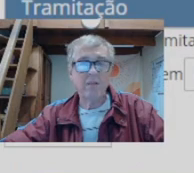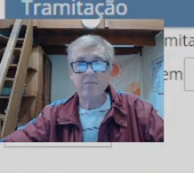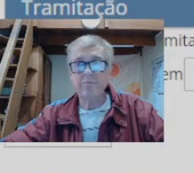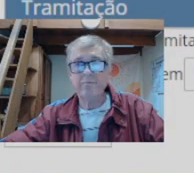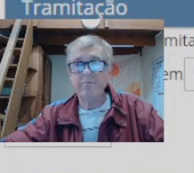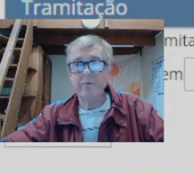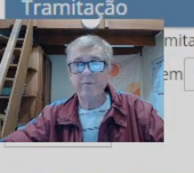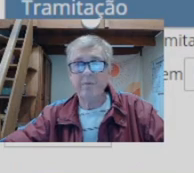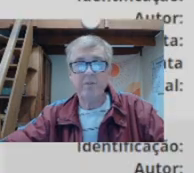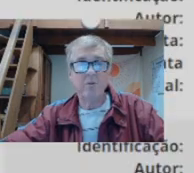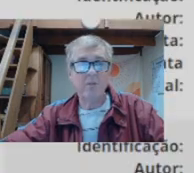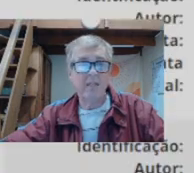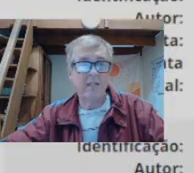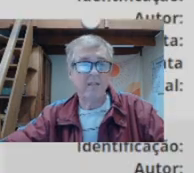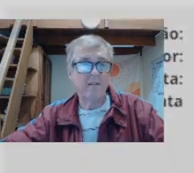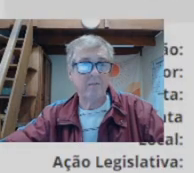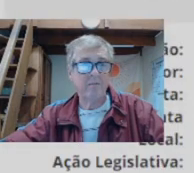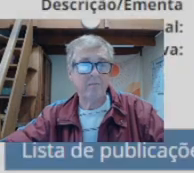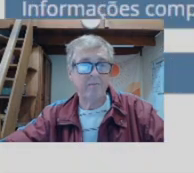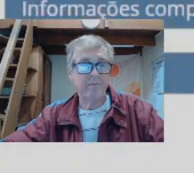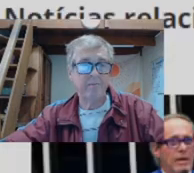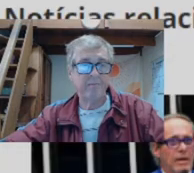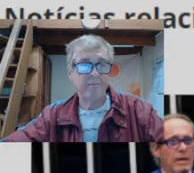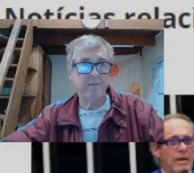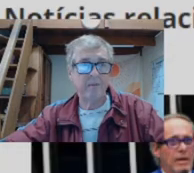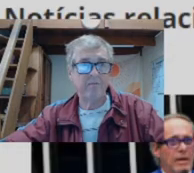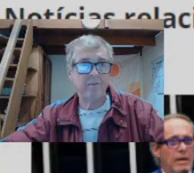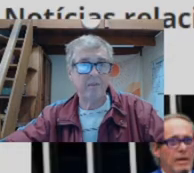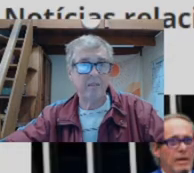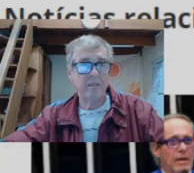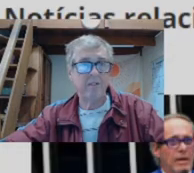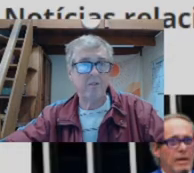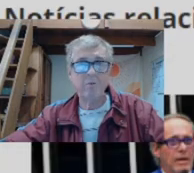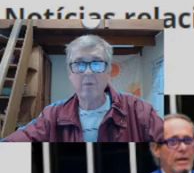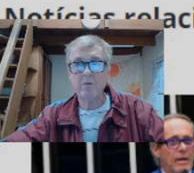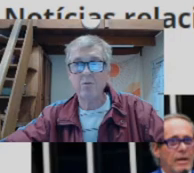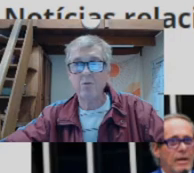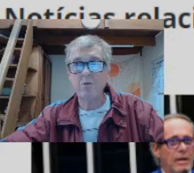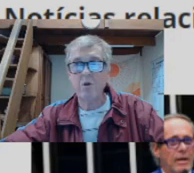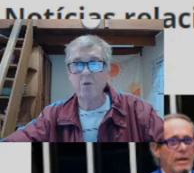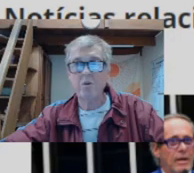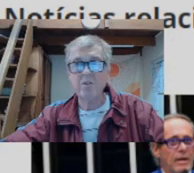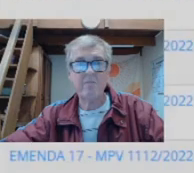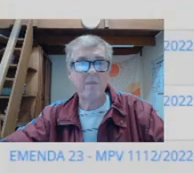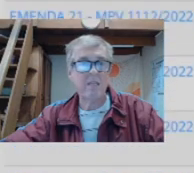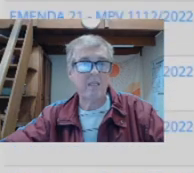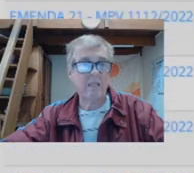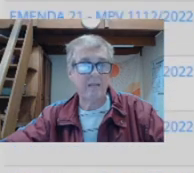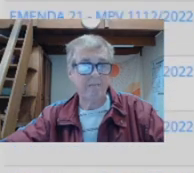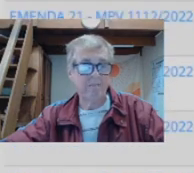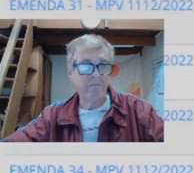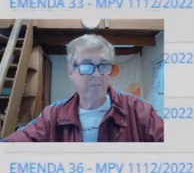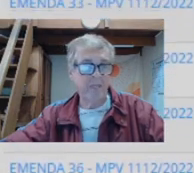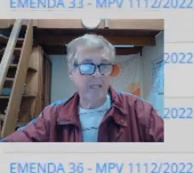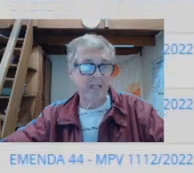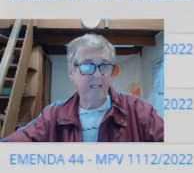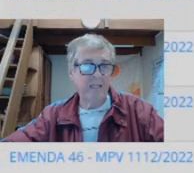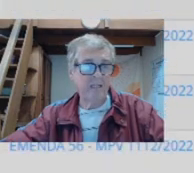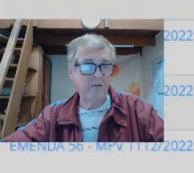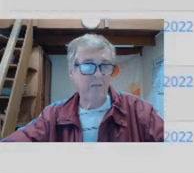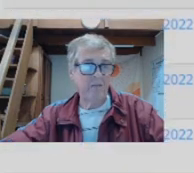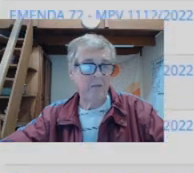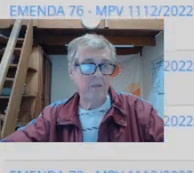congresso né ter uma ideia o índice de publicações nova só de emenda